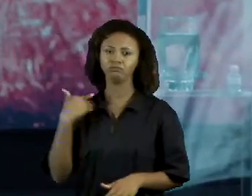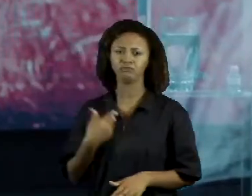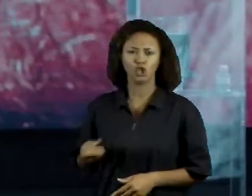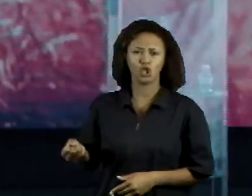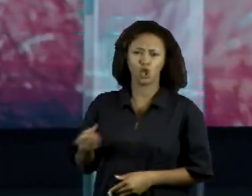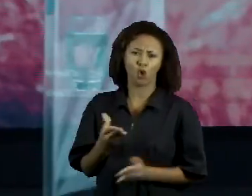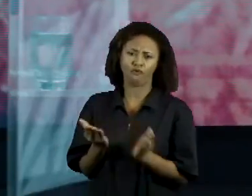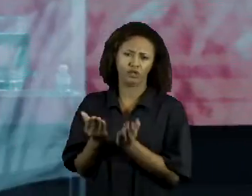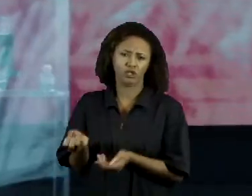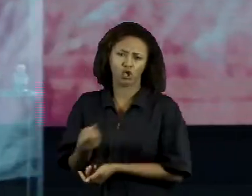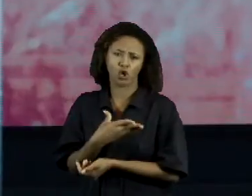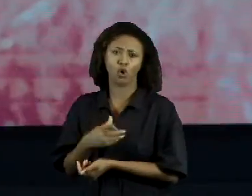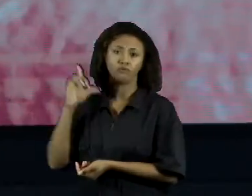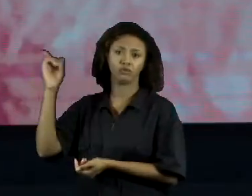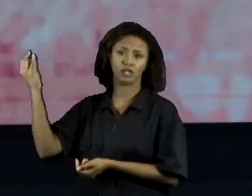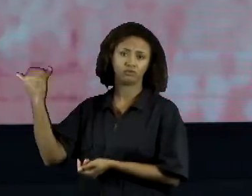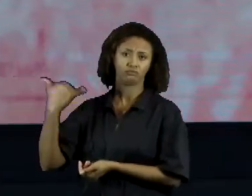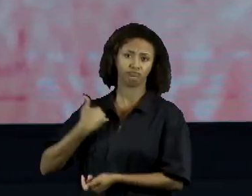chamou.